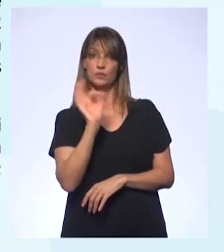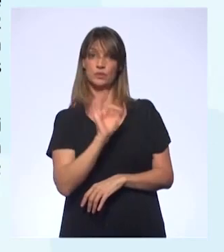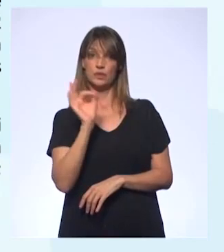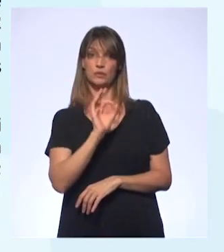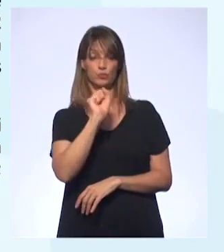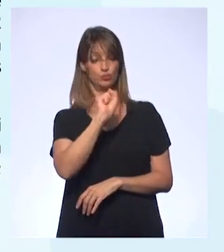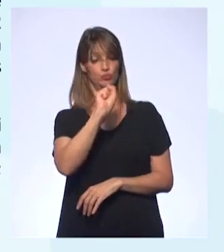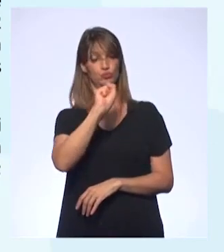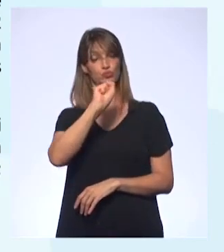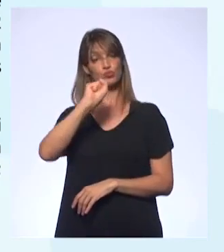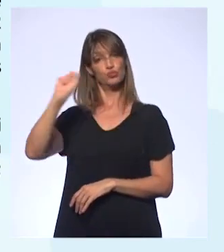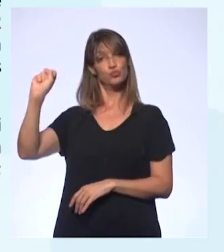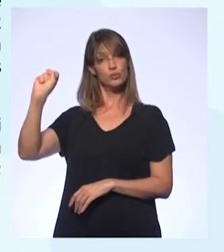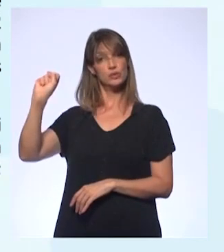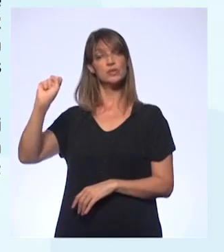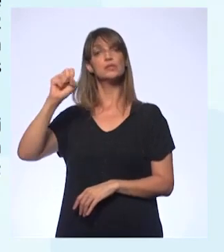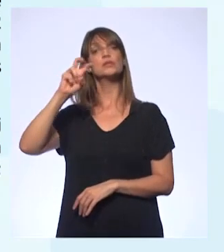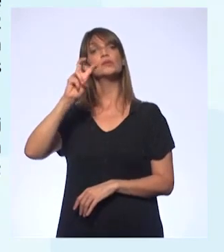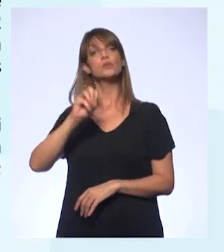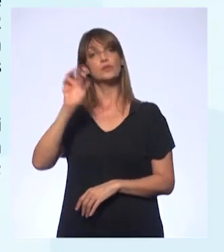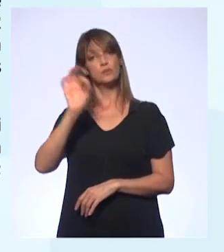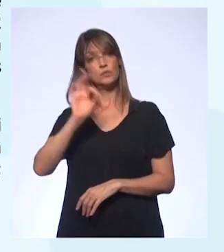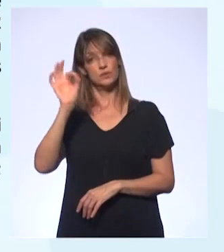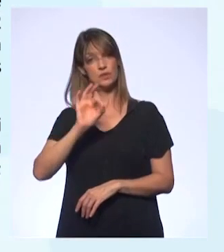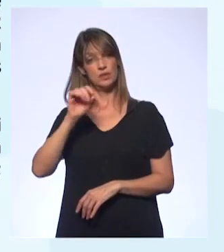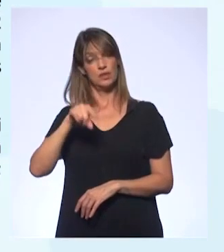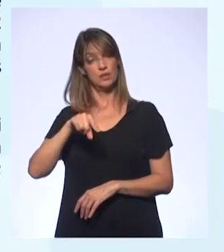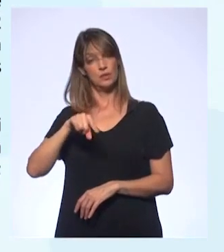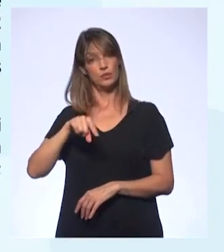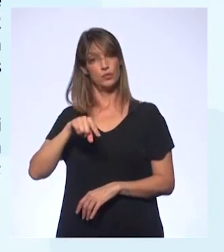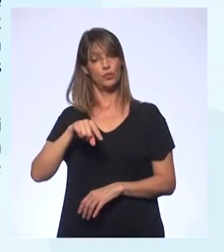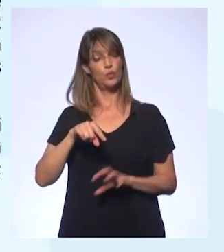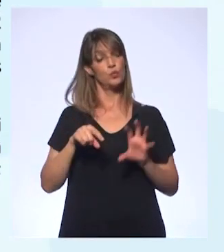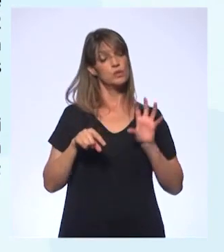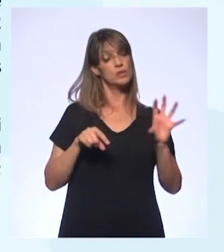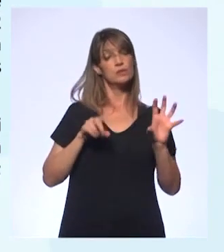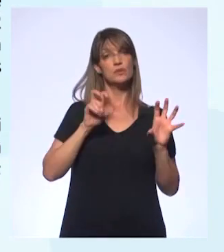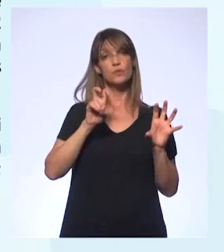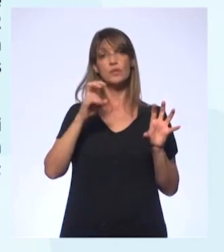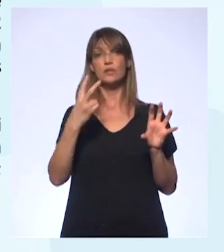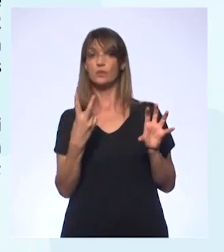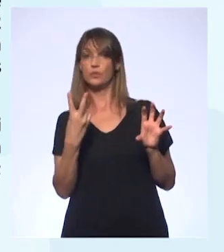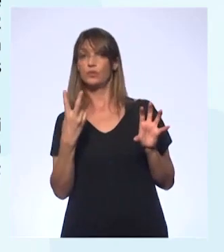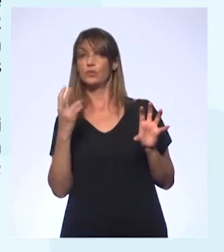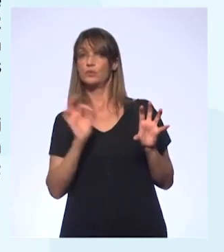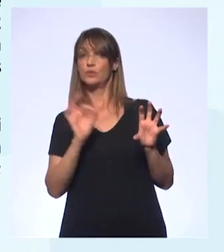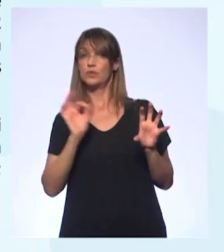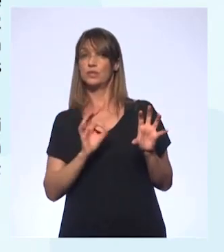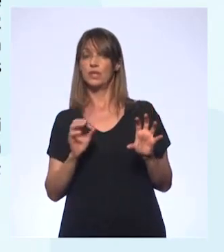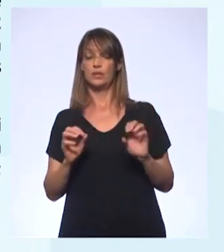região Sudeste possui 50%, a região Centro-Oeste 52% e a região Sul